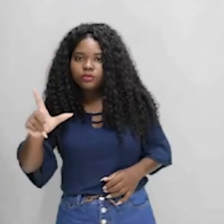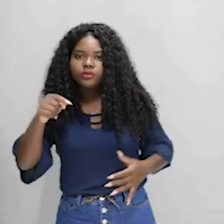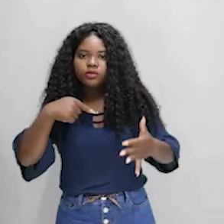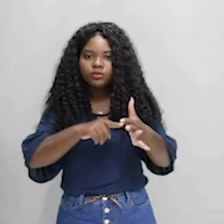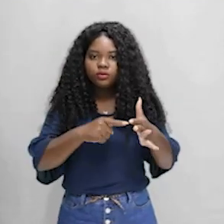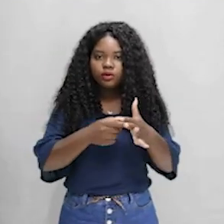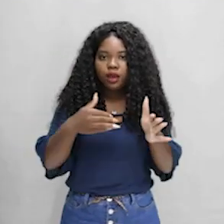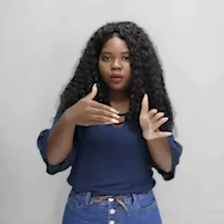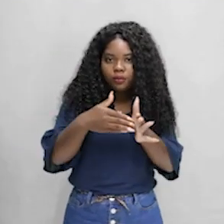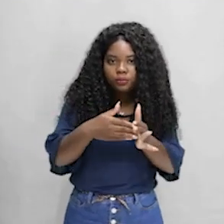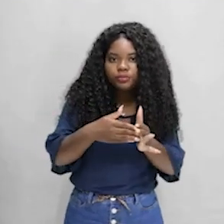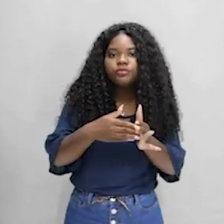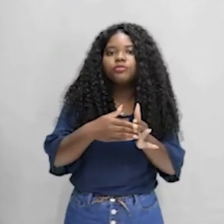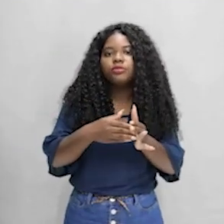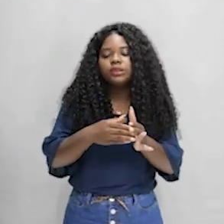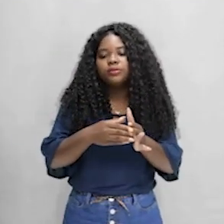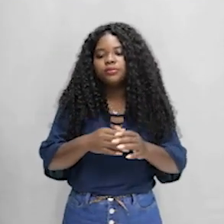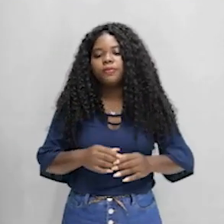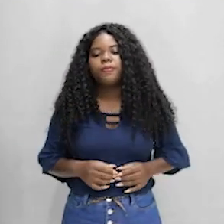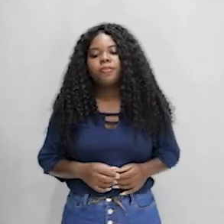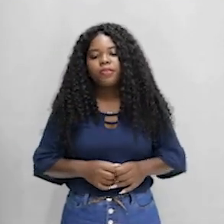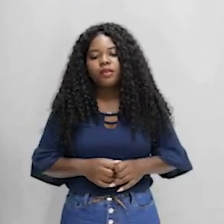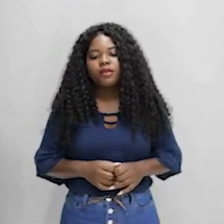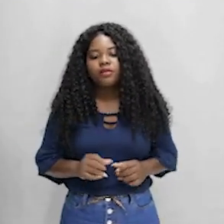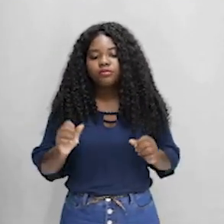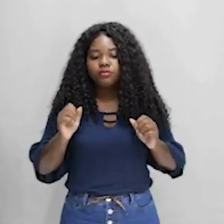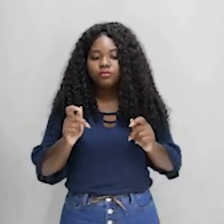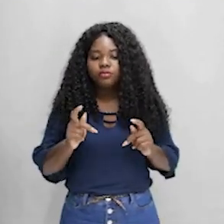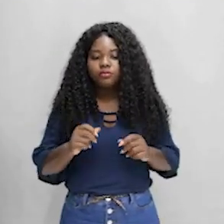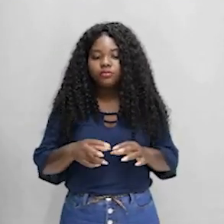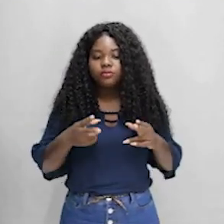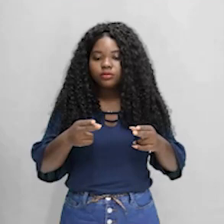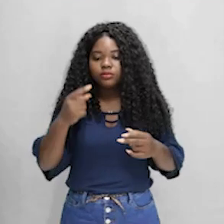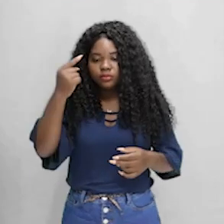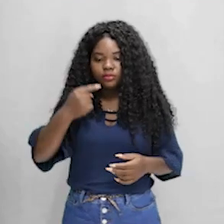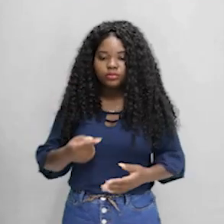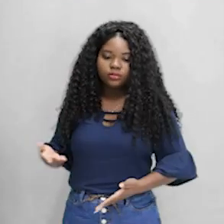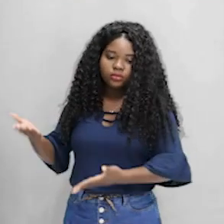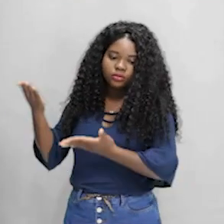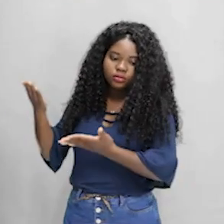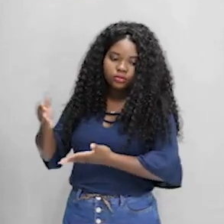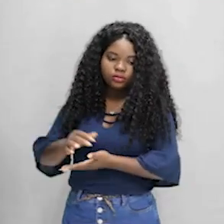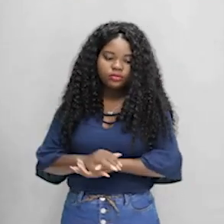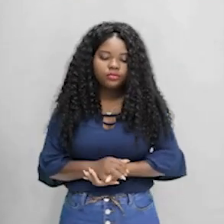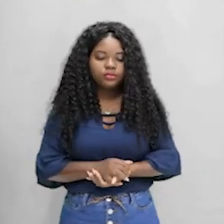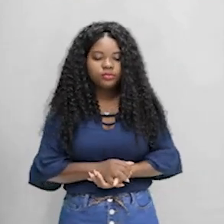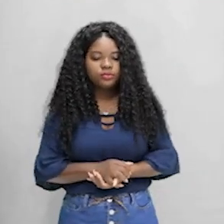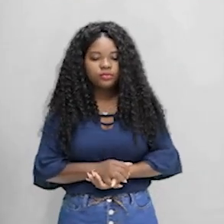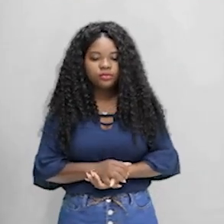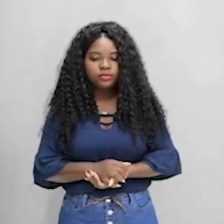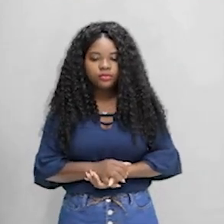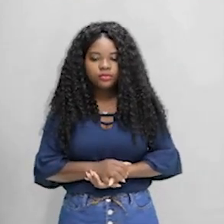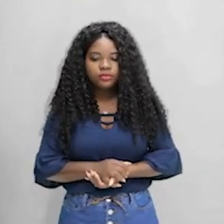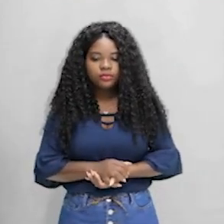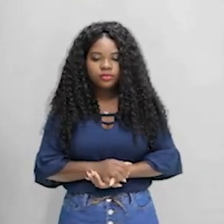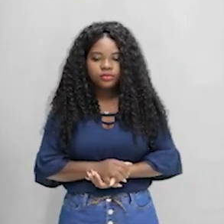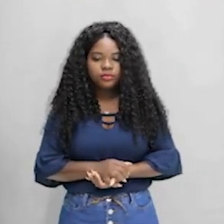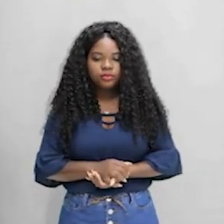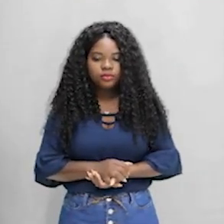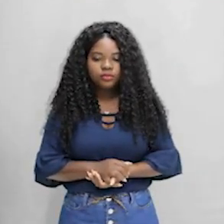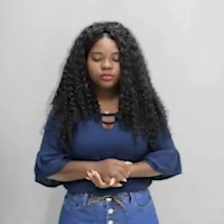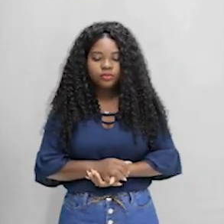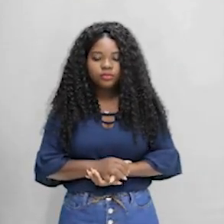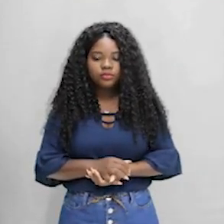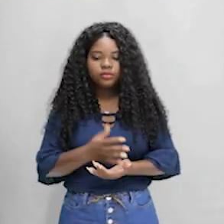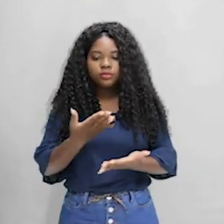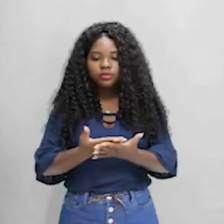no final da quadra da equipe adversária. Assim funciona, tá ali ó, uma imagem do rugby, a atleta ali defensora realizando um movimento que nós já estudamos,